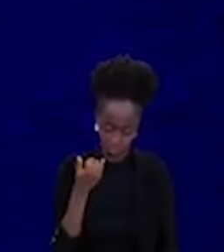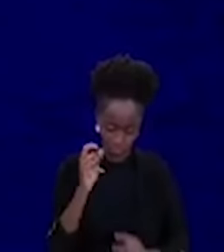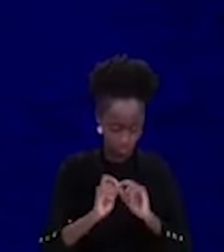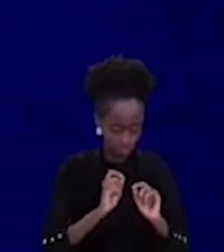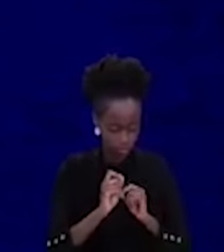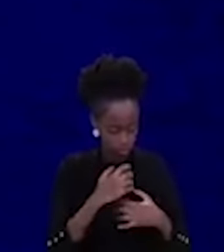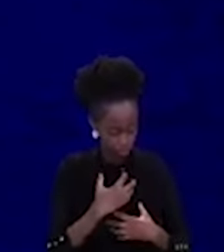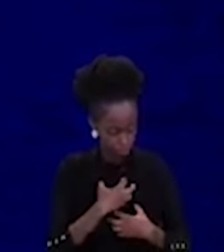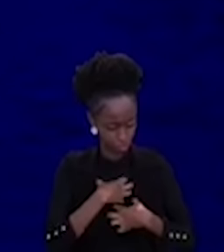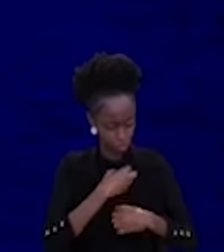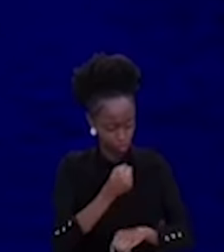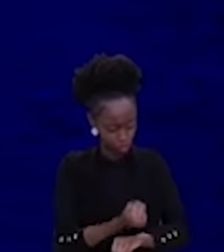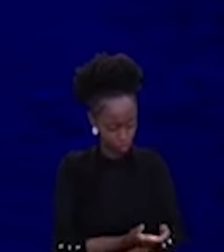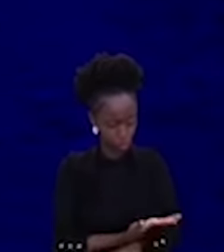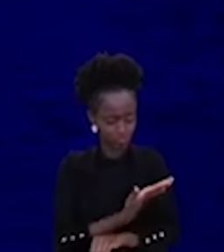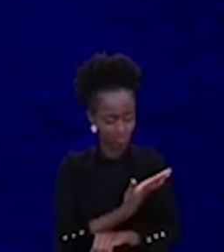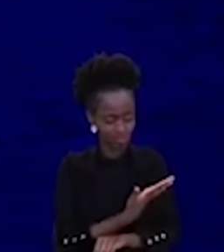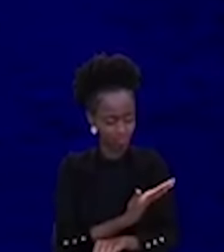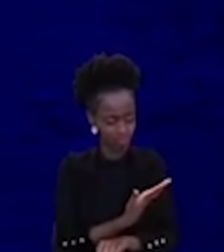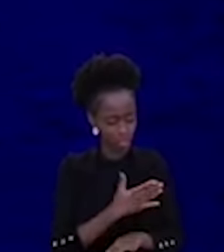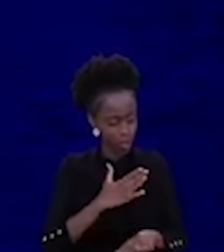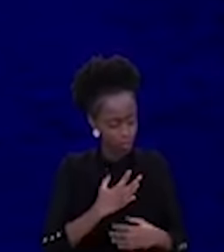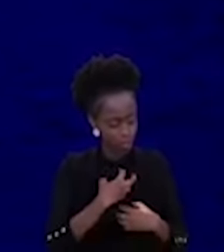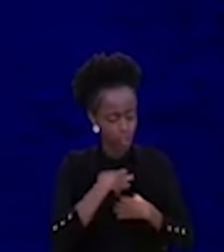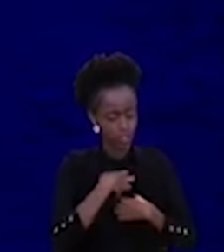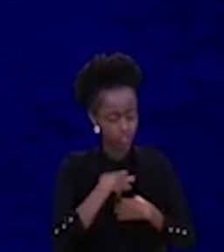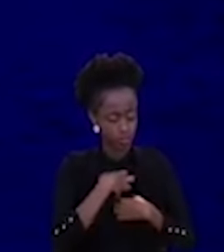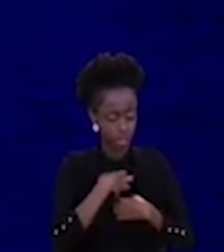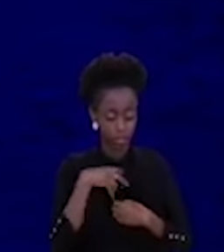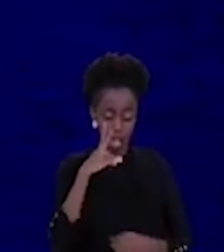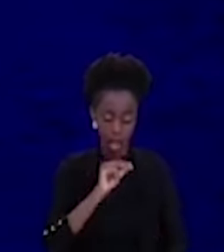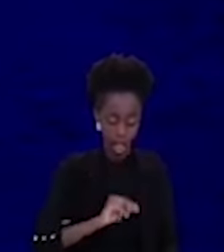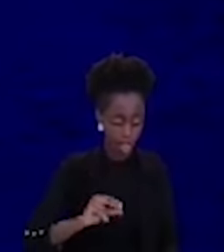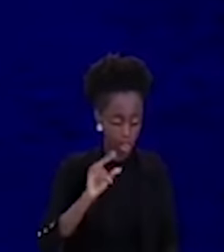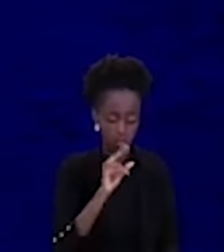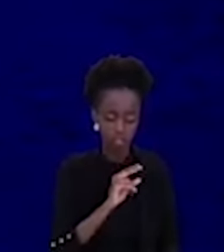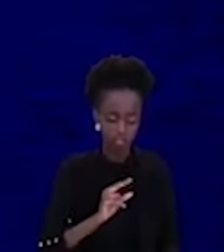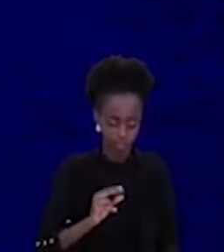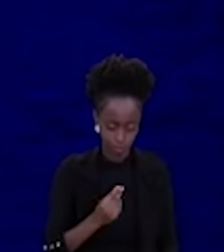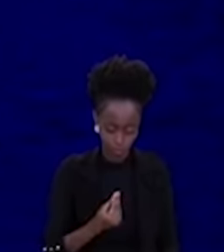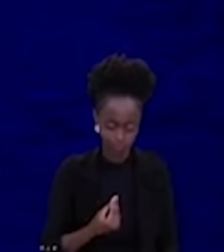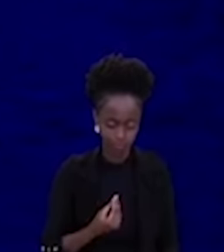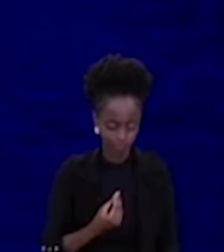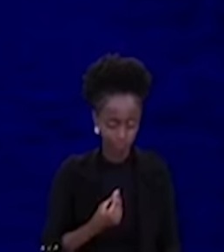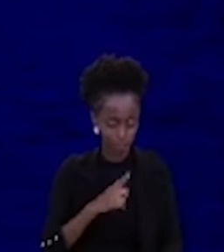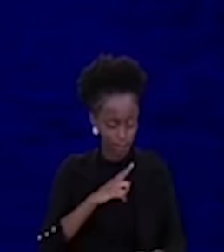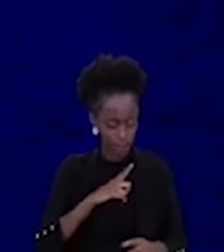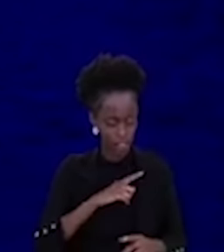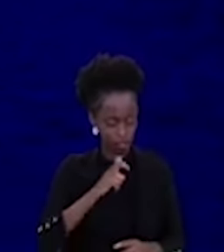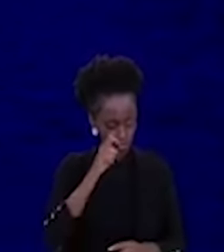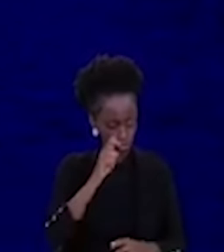coração é corrupto, é enganador, quem o conhecerá?